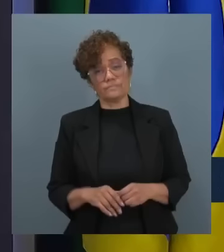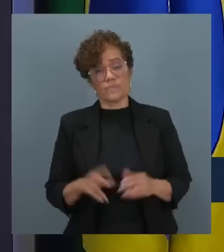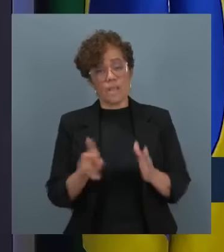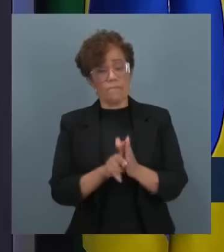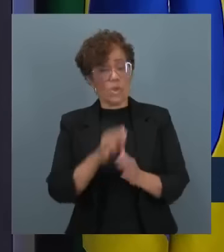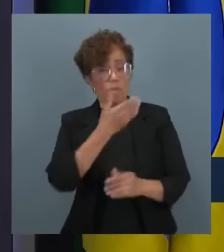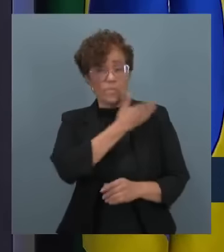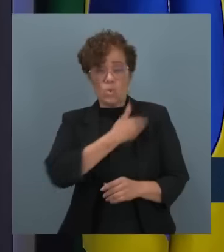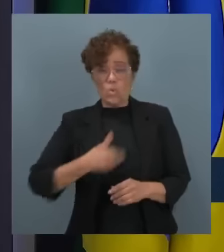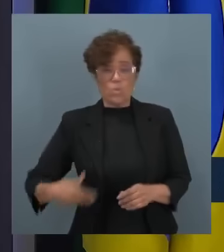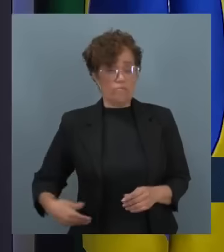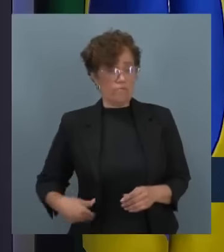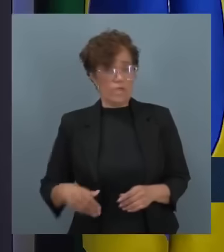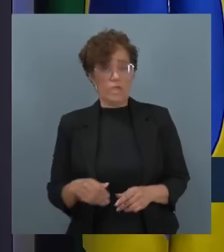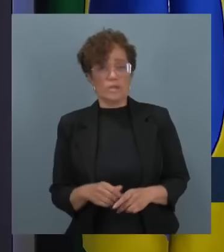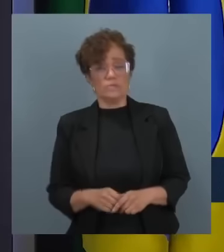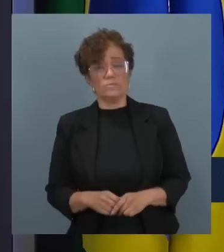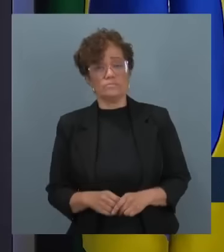governo